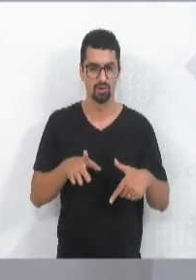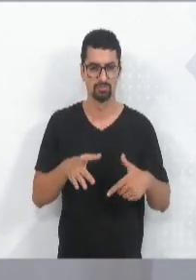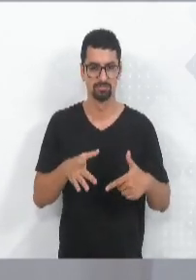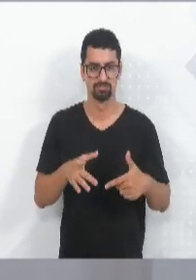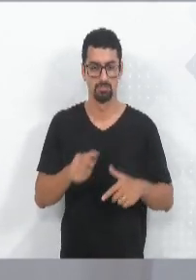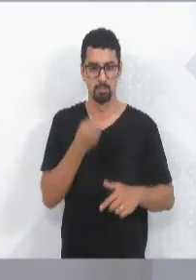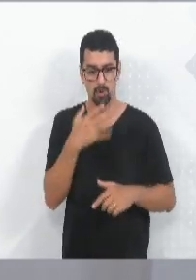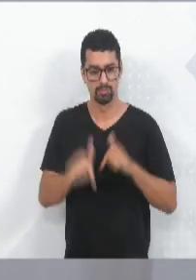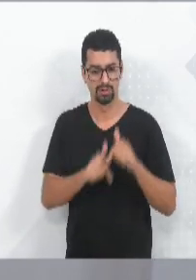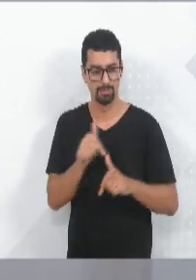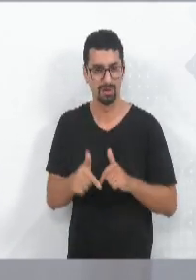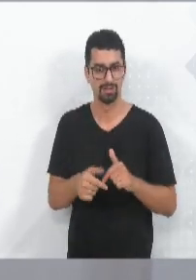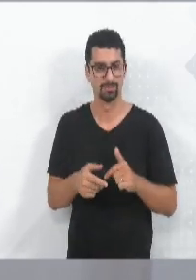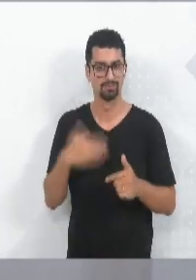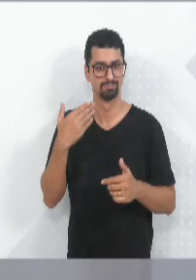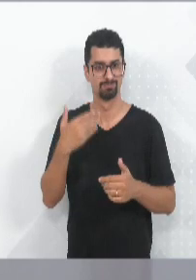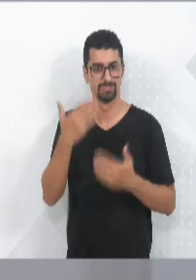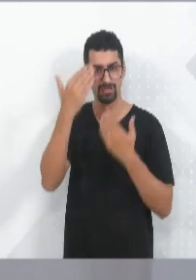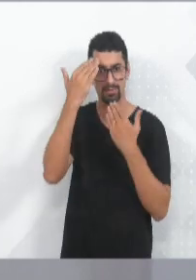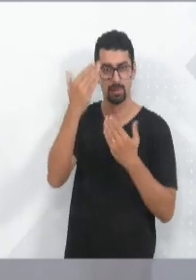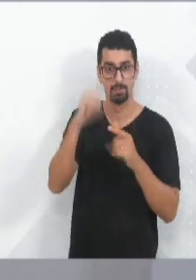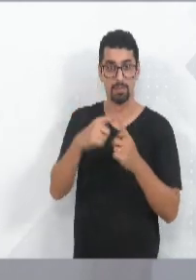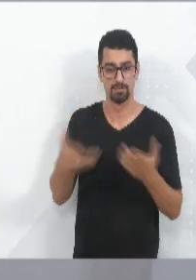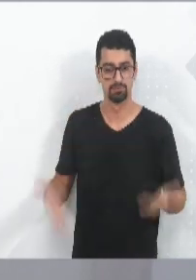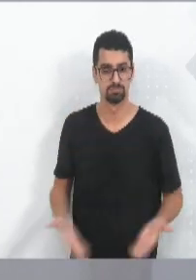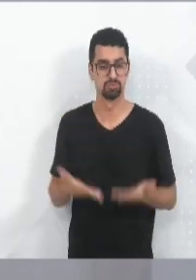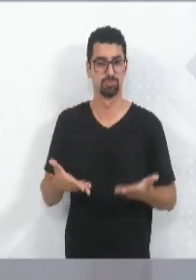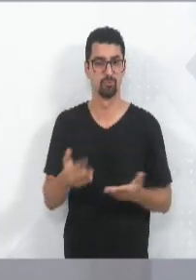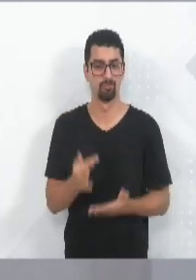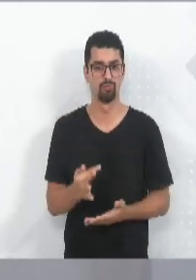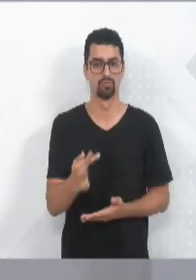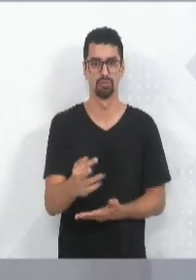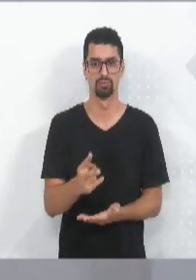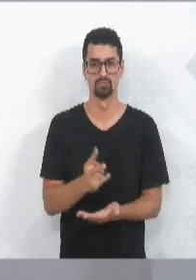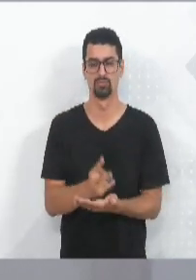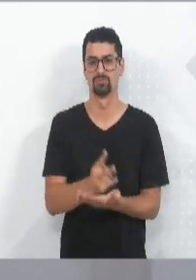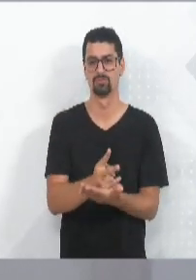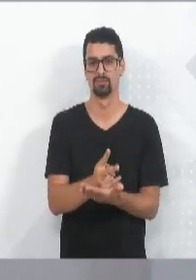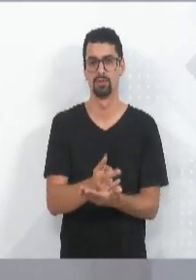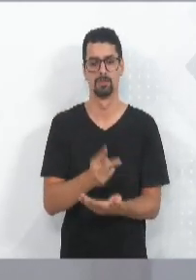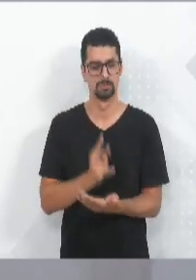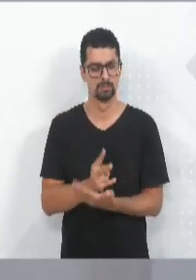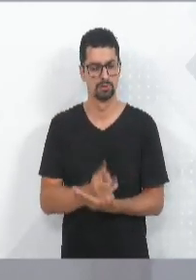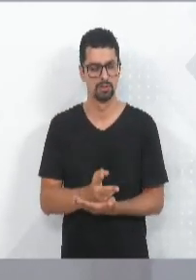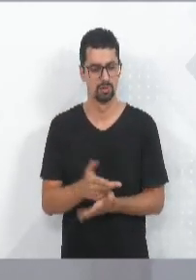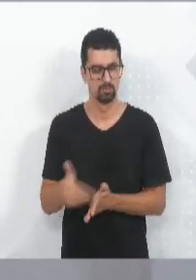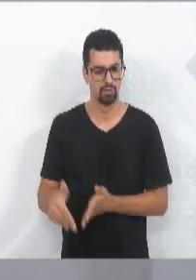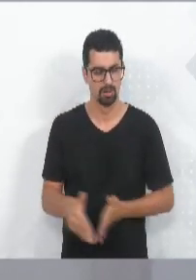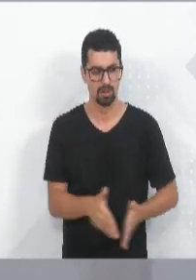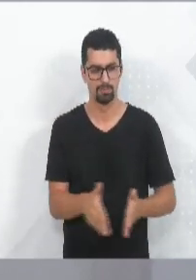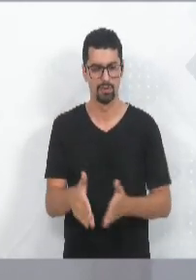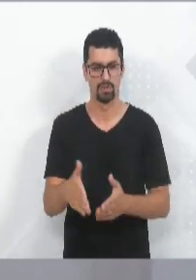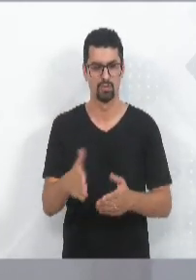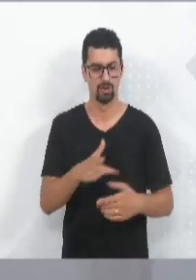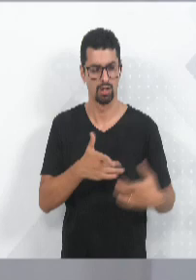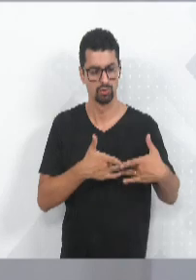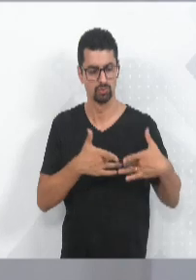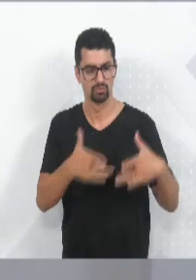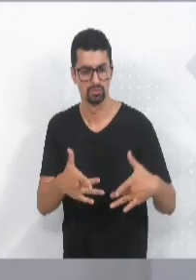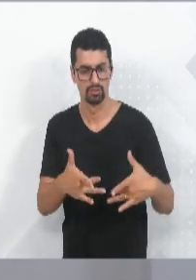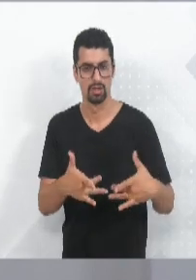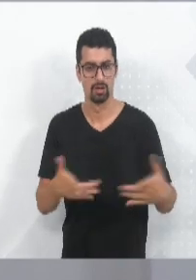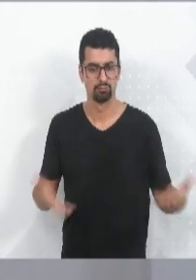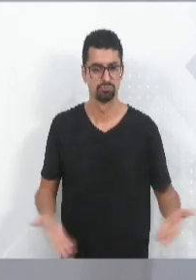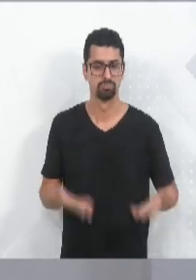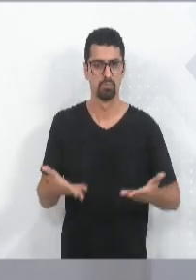mas também um estímulo para o que ainda está por vir continuaremos a trilhar o caminho da caridade a promover a Fraternidade e